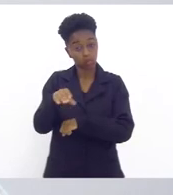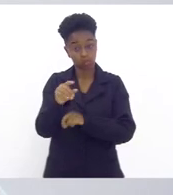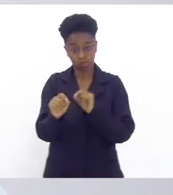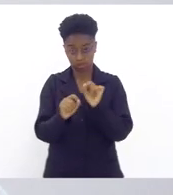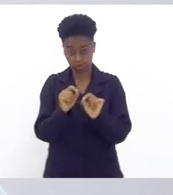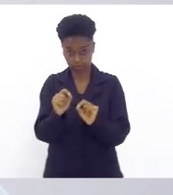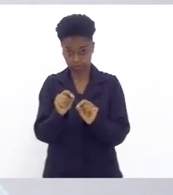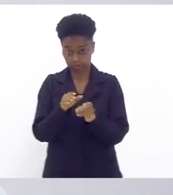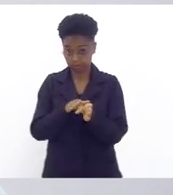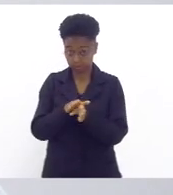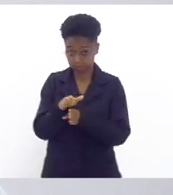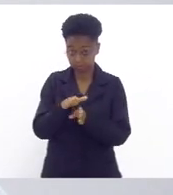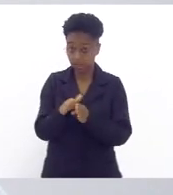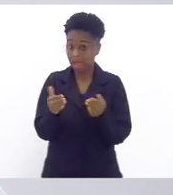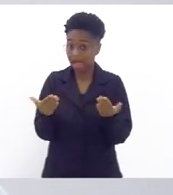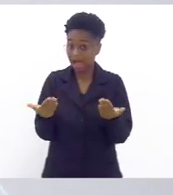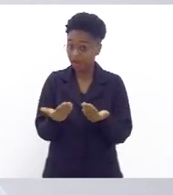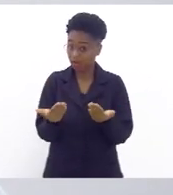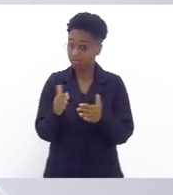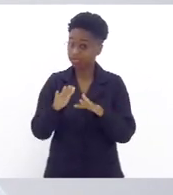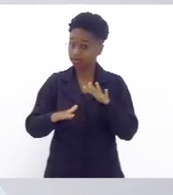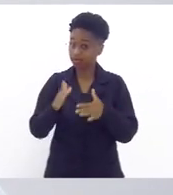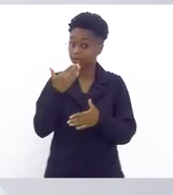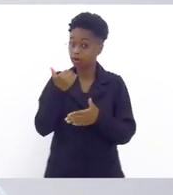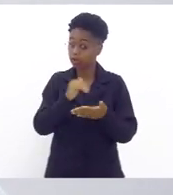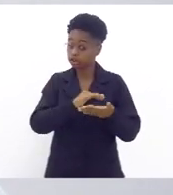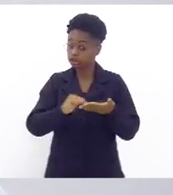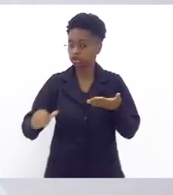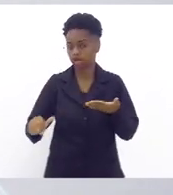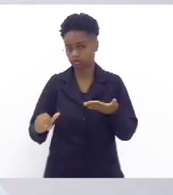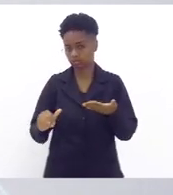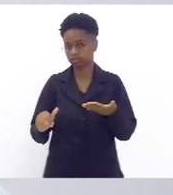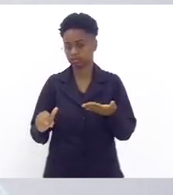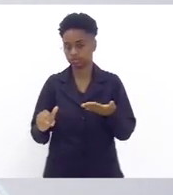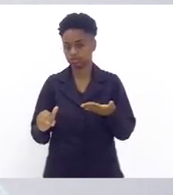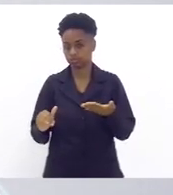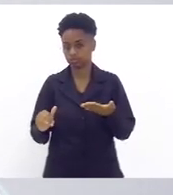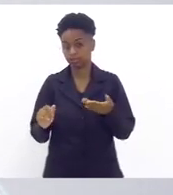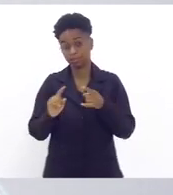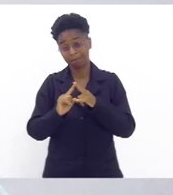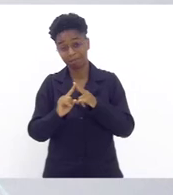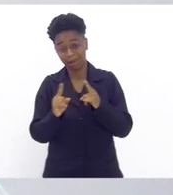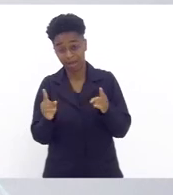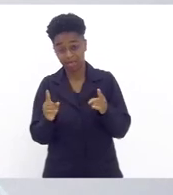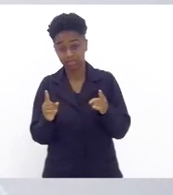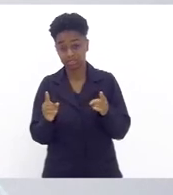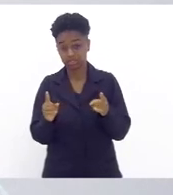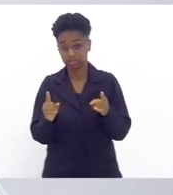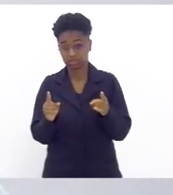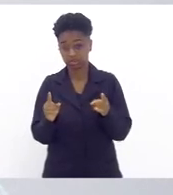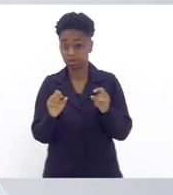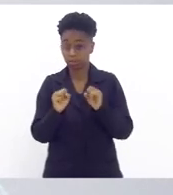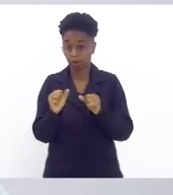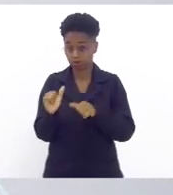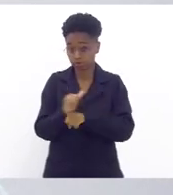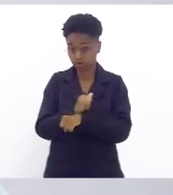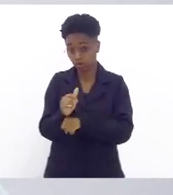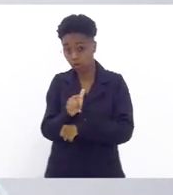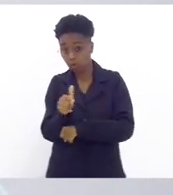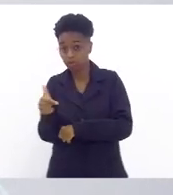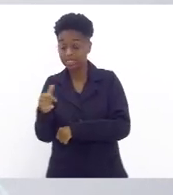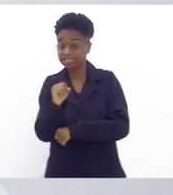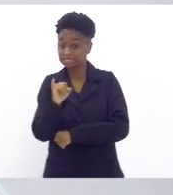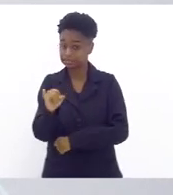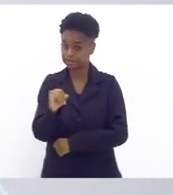por agora às vezes é melhor tirar aqui mas de forma alternativa se existir